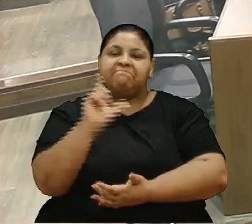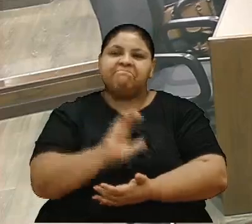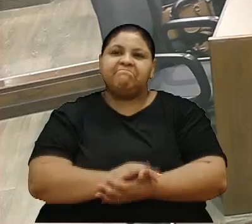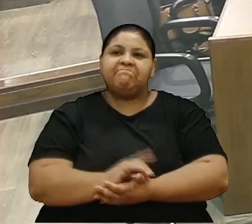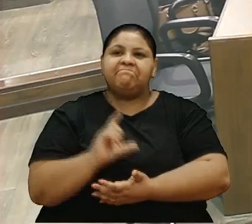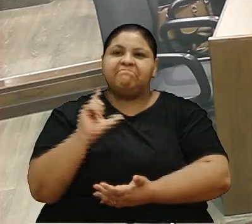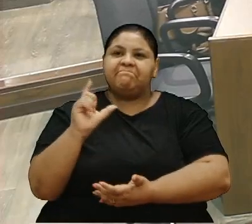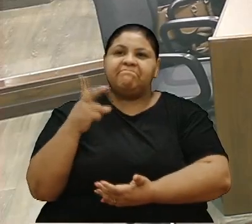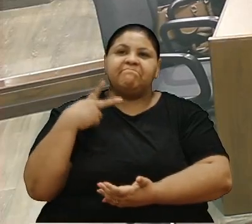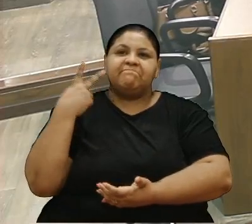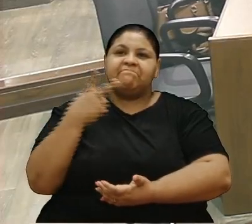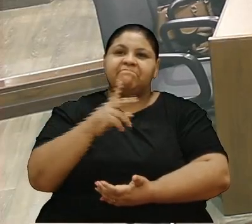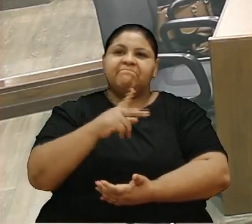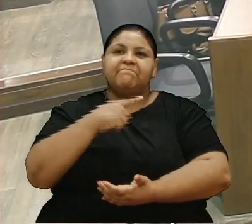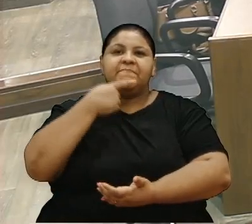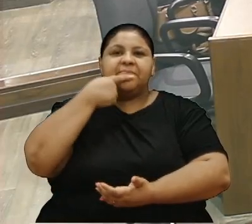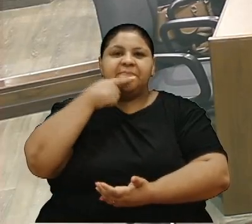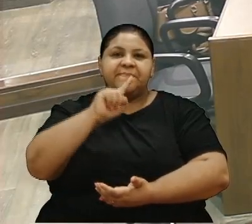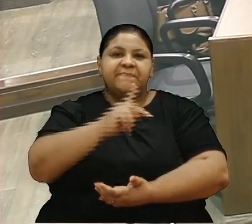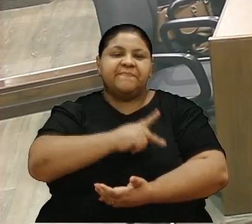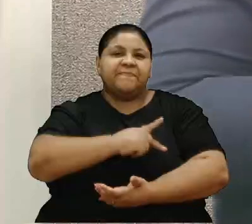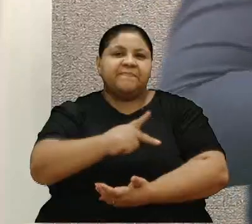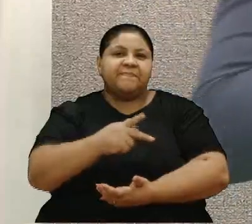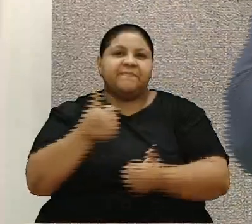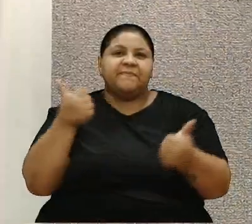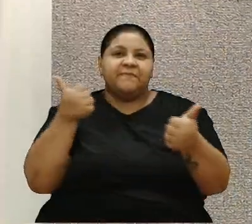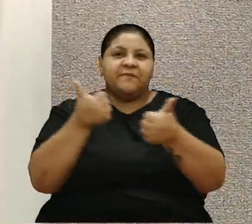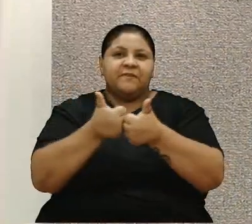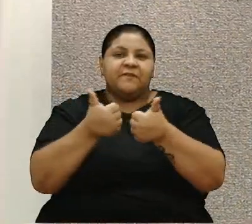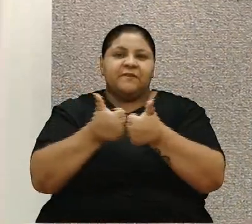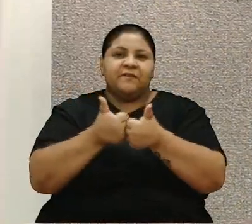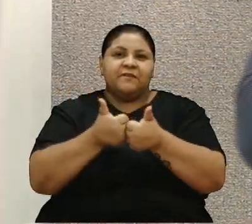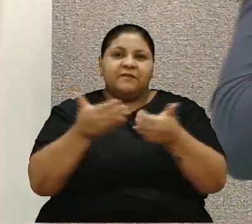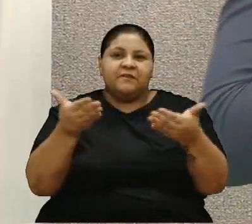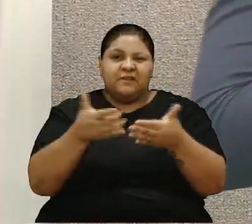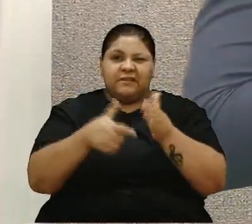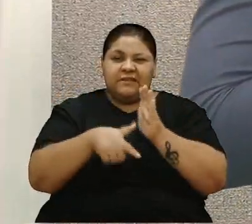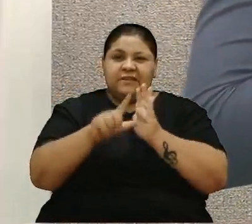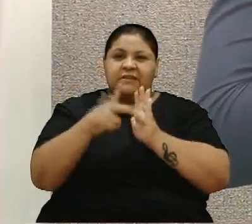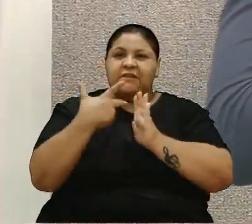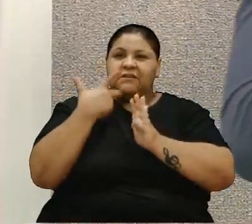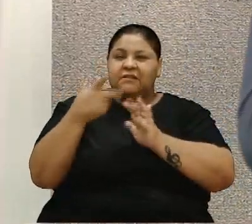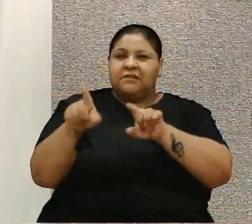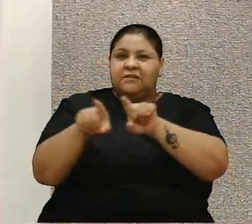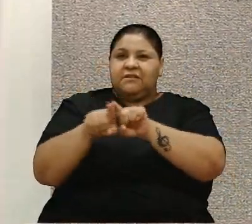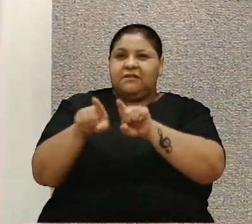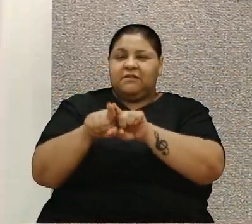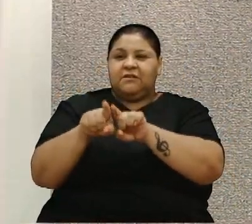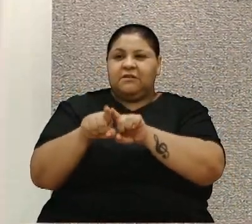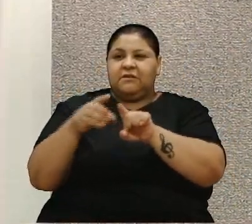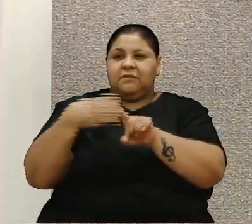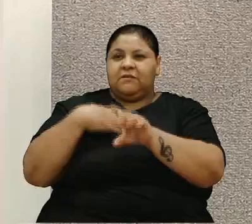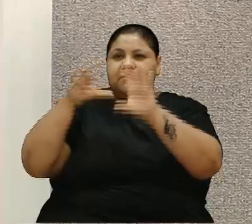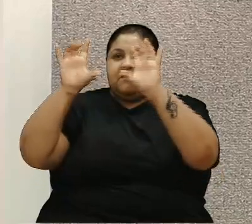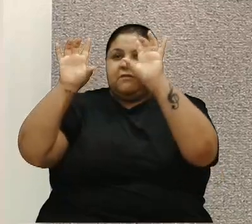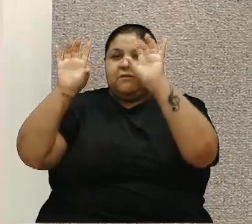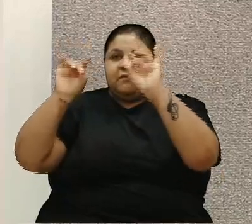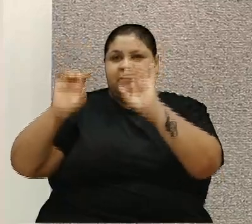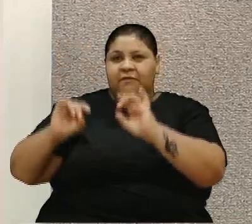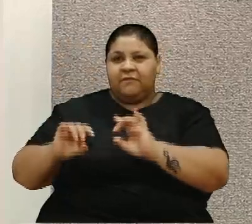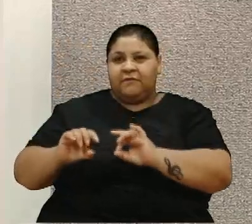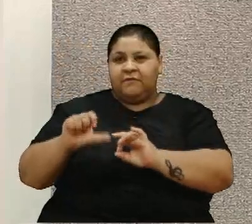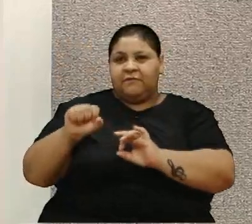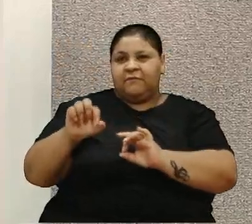Palavra, vereador Caleb Garbim. Senhor presidente, junto à minha saudação já anteriormente manifesta, também quero saudar de maneira especial o senhor Sérgio Antônio